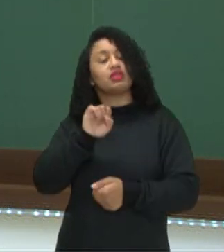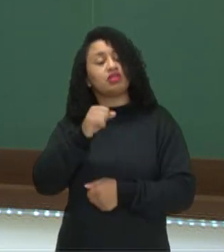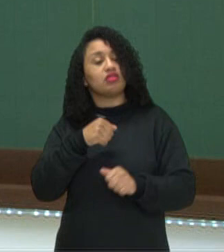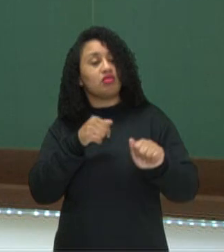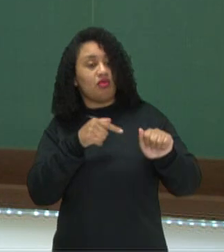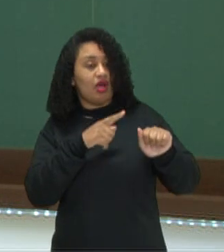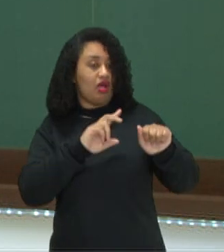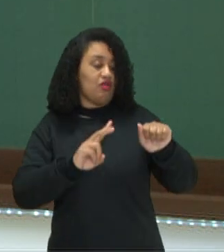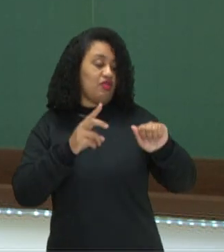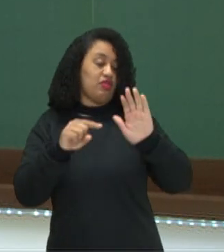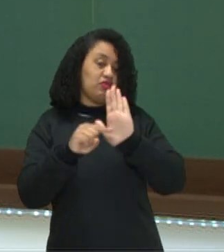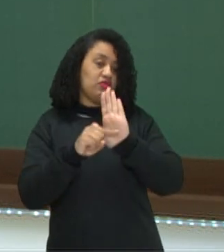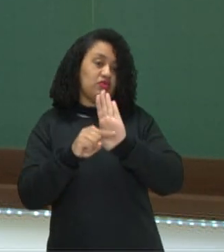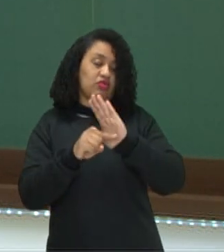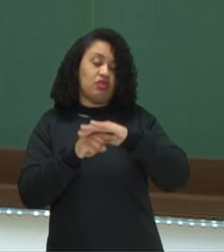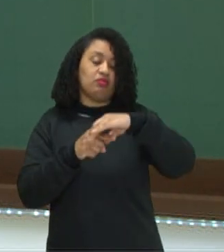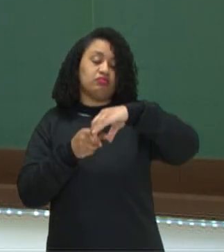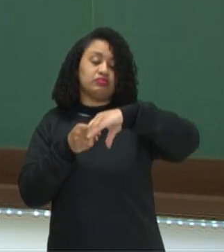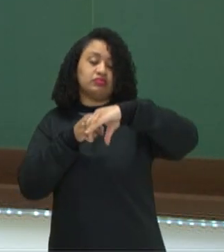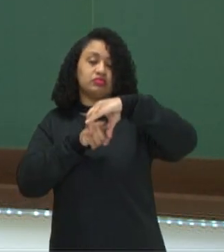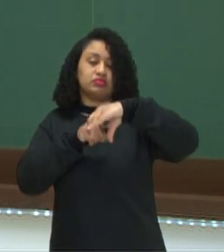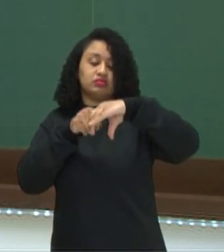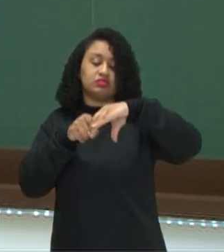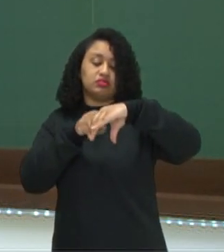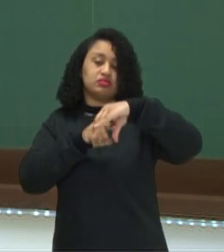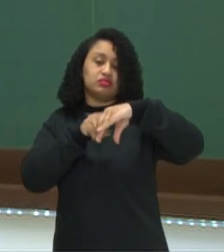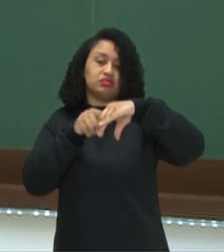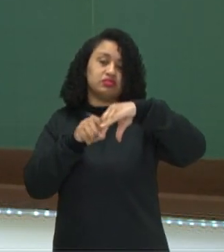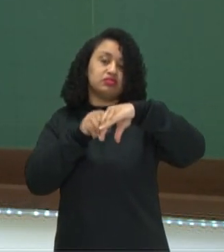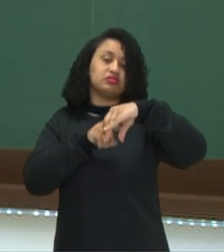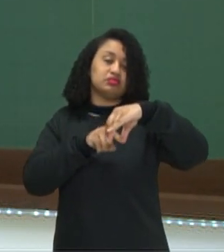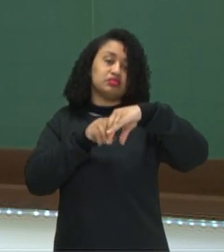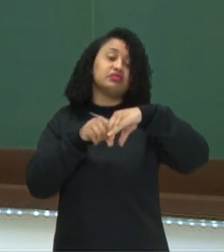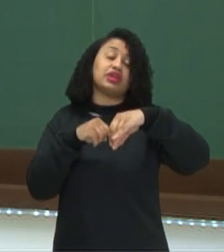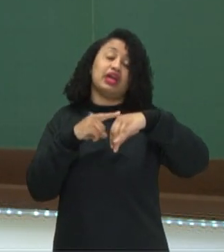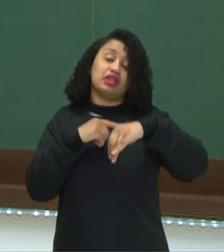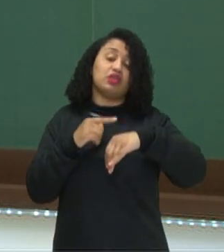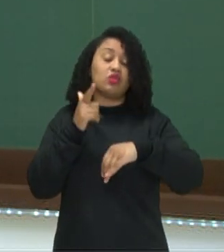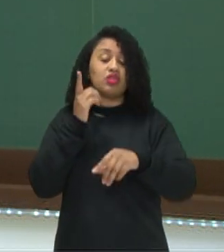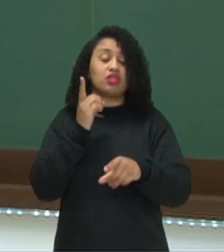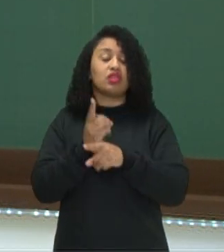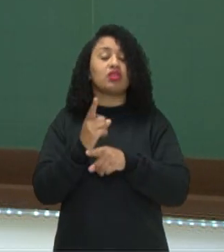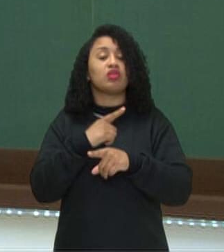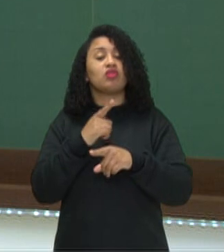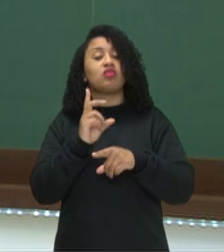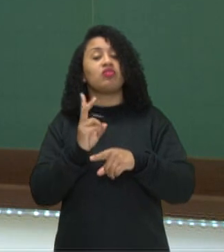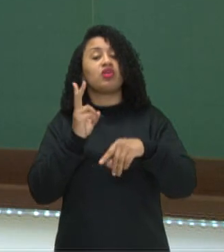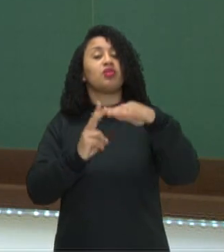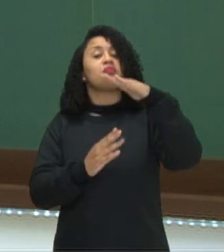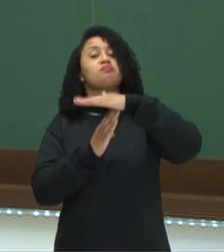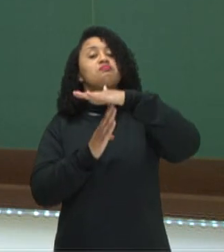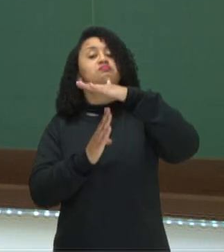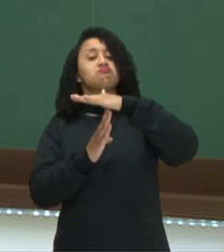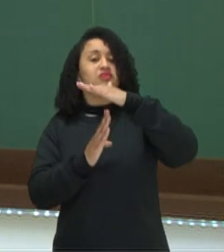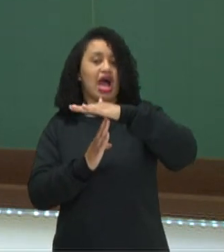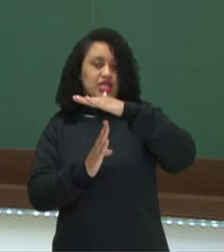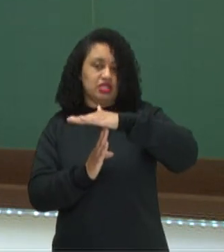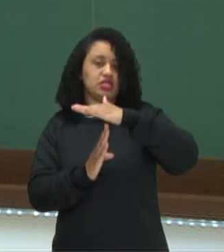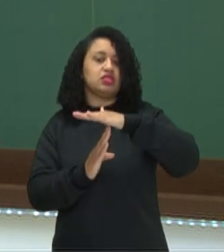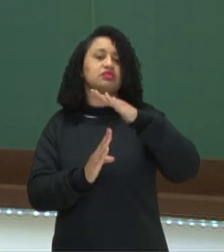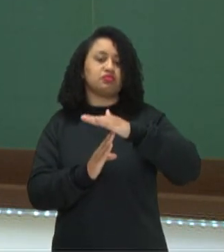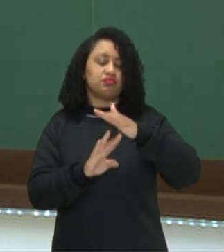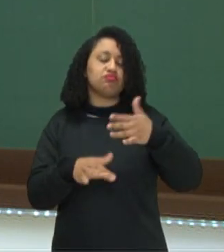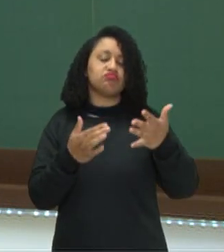negativo, concavidade da parábola voltada para baixo. E nós temos um valor de máximo. Então, se vocês